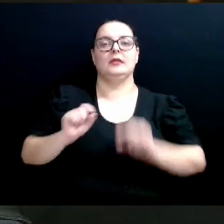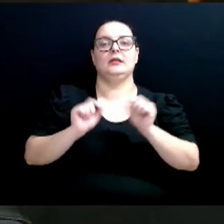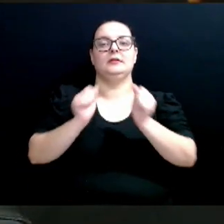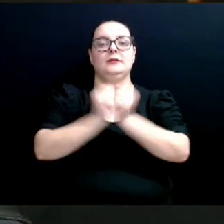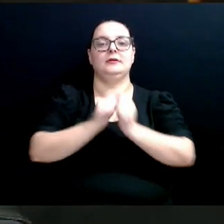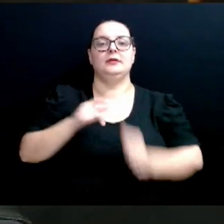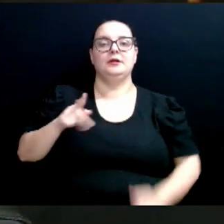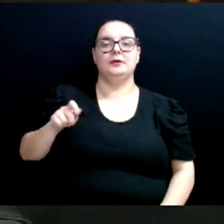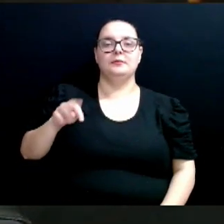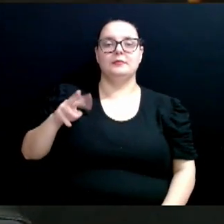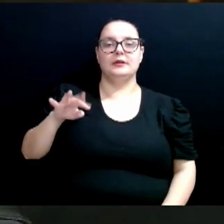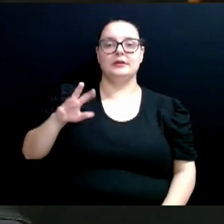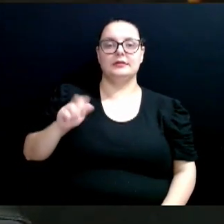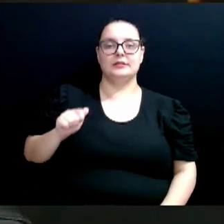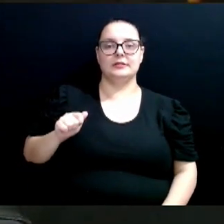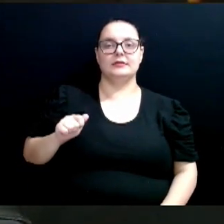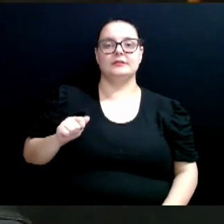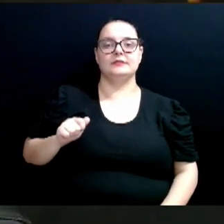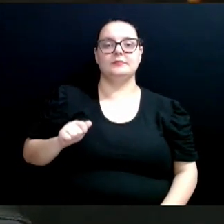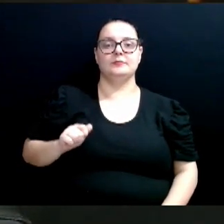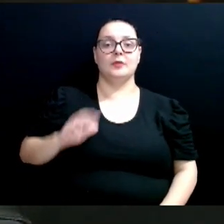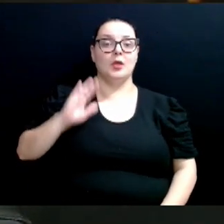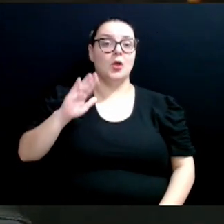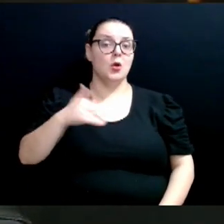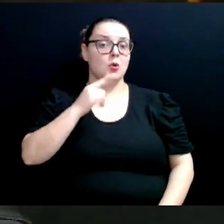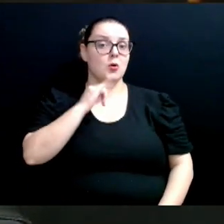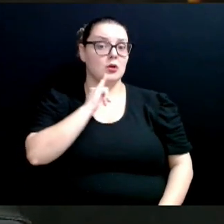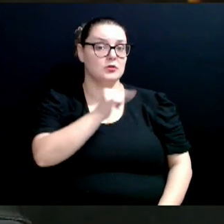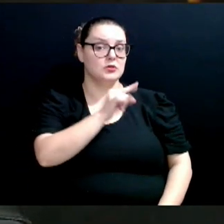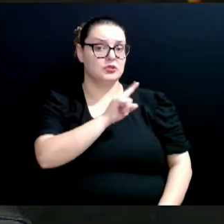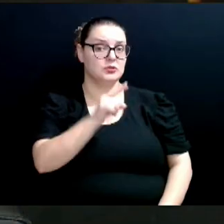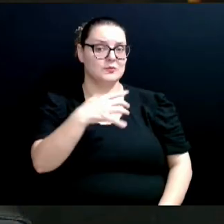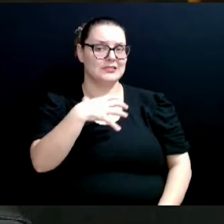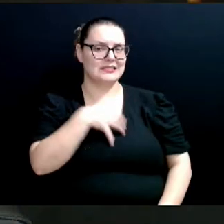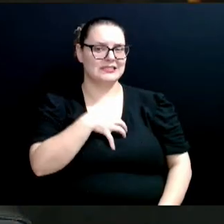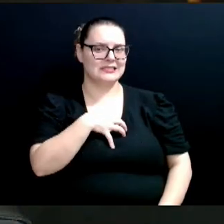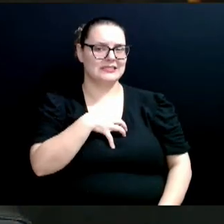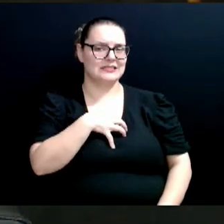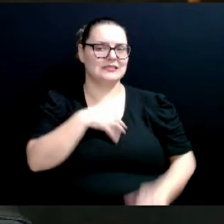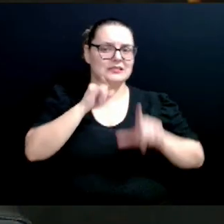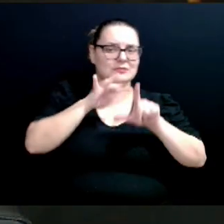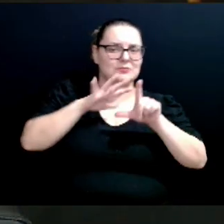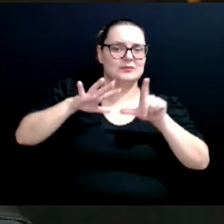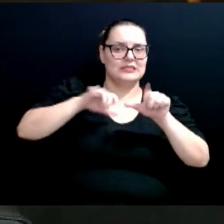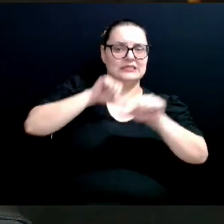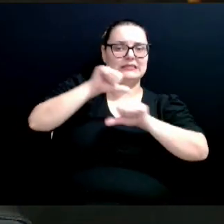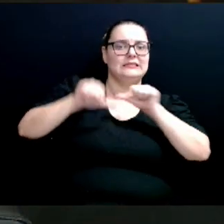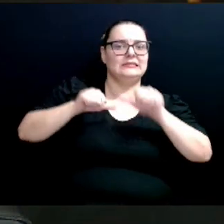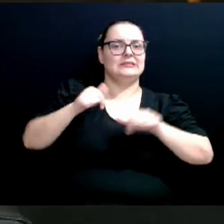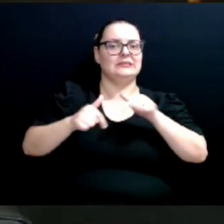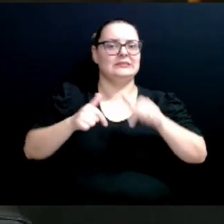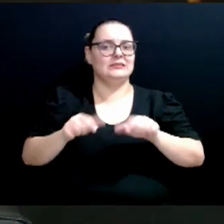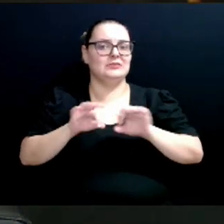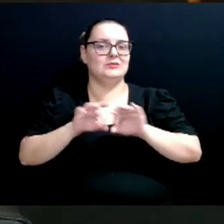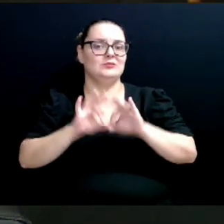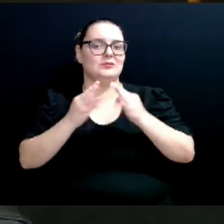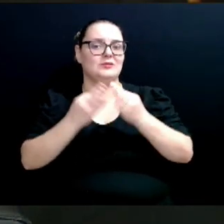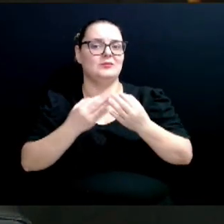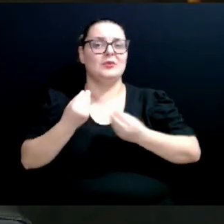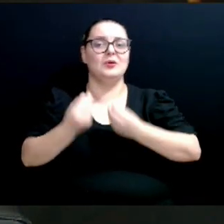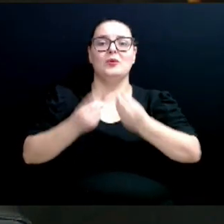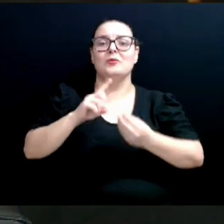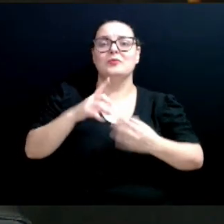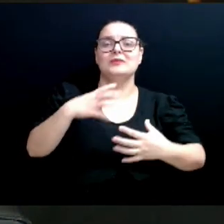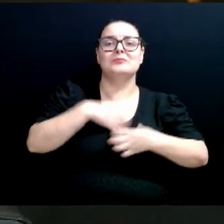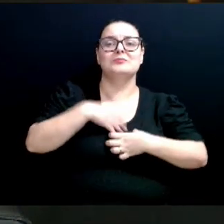Duarte, da Vila Industrial. Quando digo não, sinto que minha imagem muda no trabalho ou na família. Como não me sentir